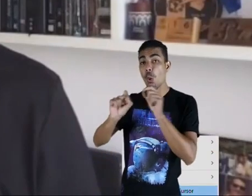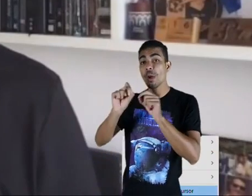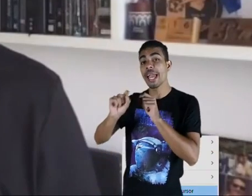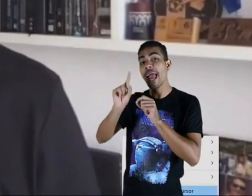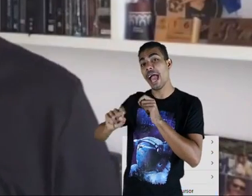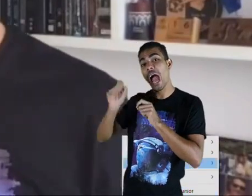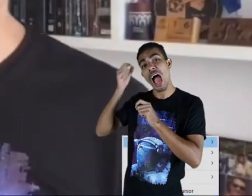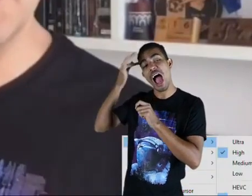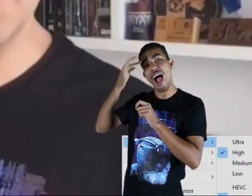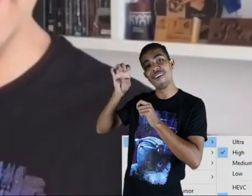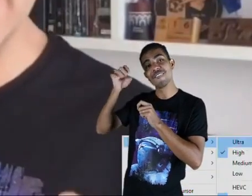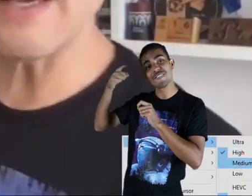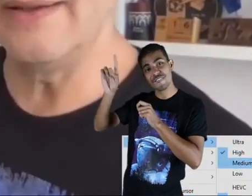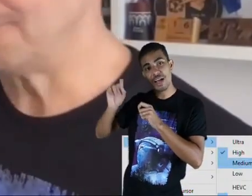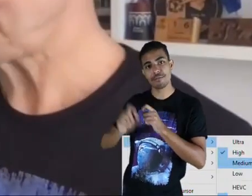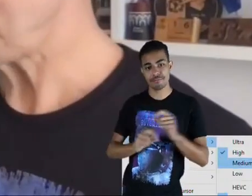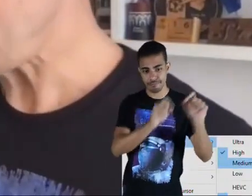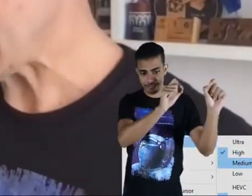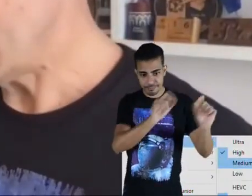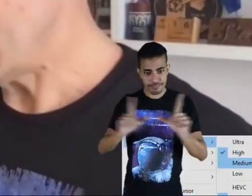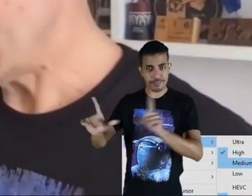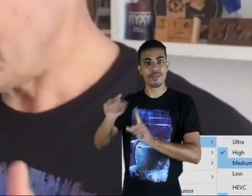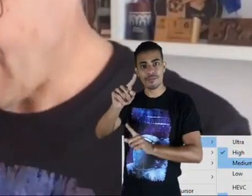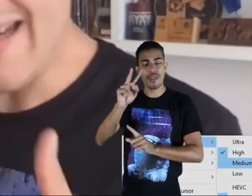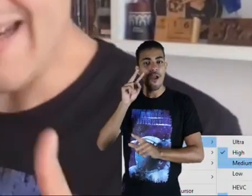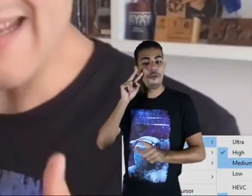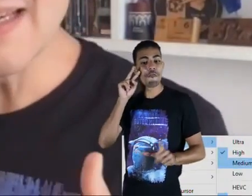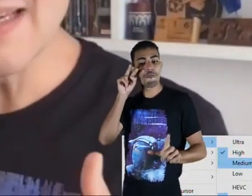próximo slide você começa a ver, então,